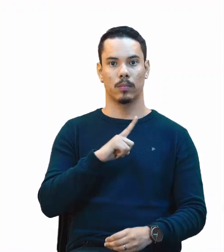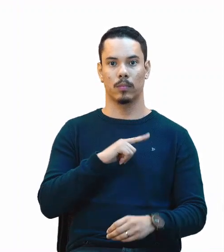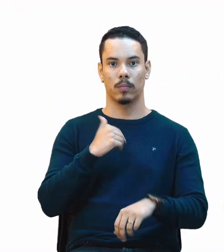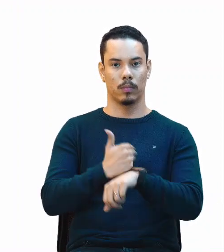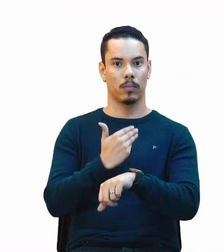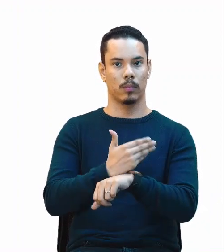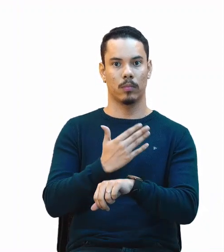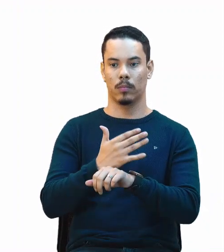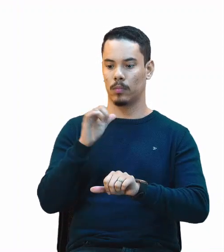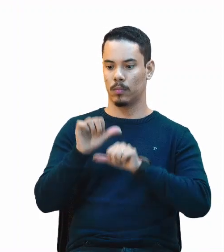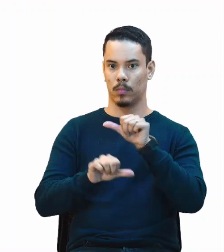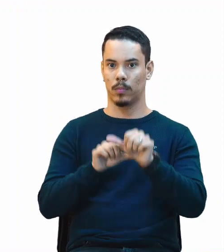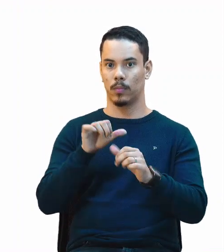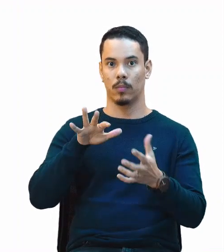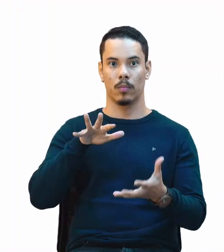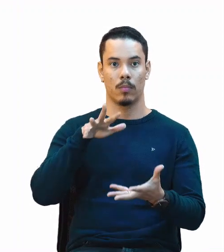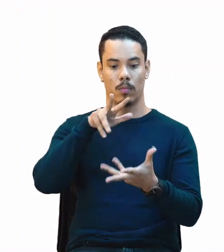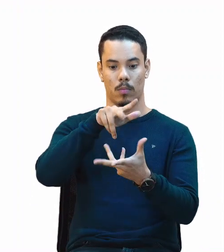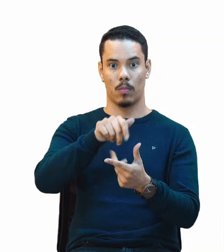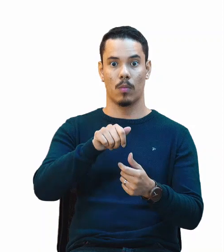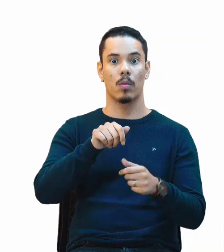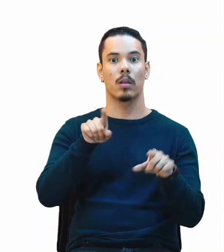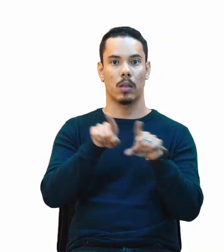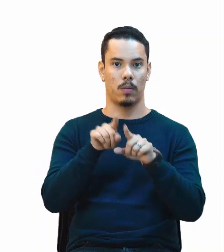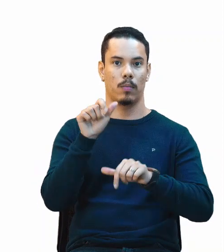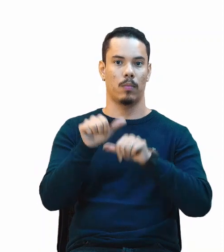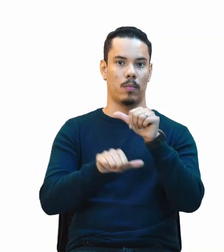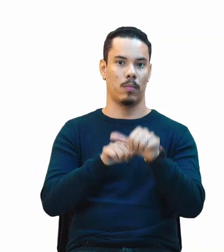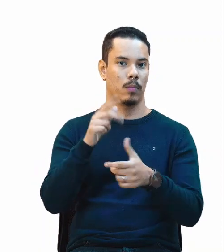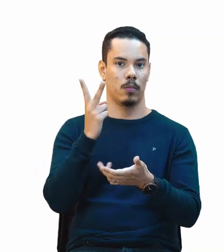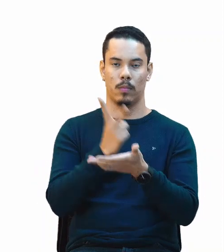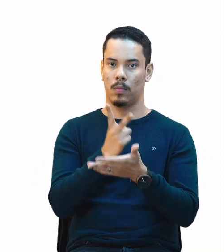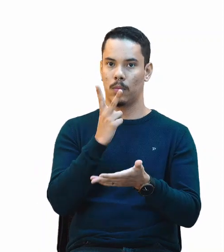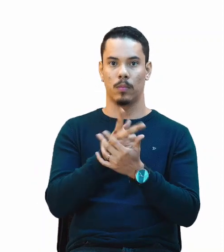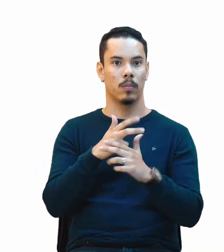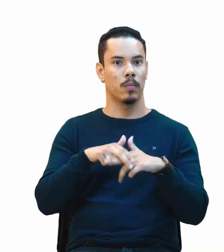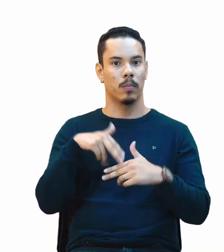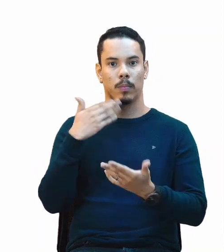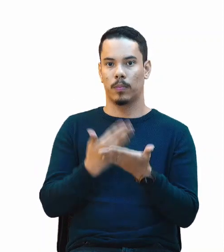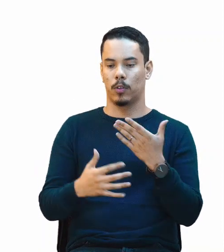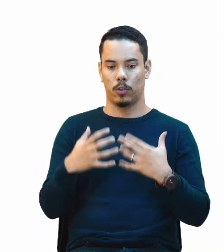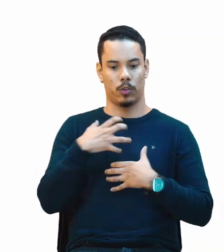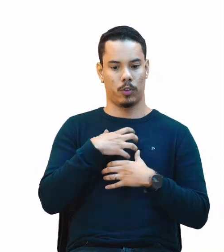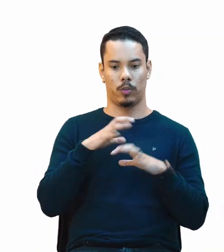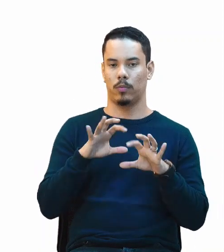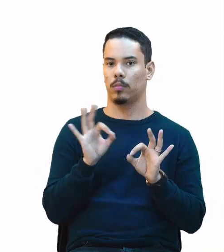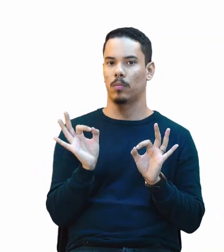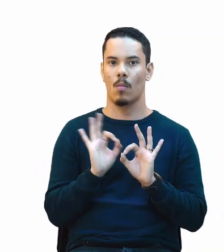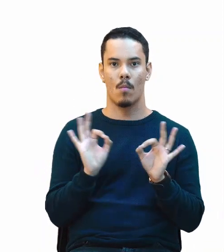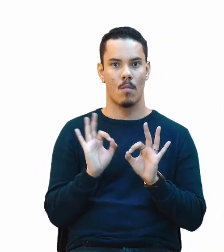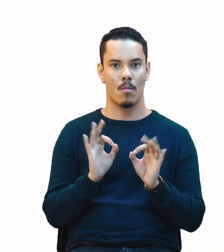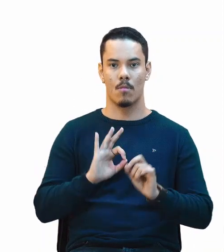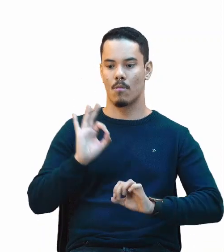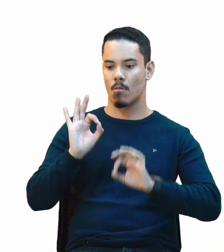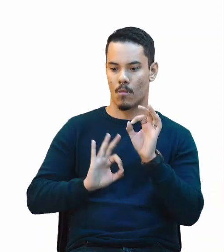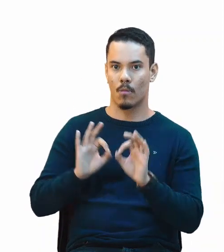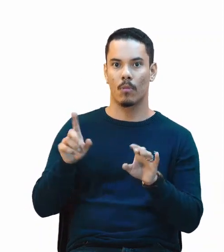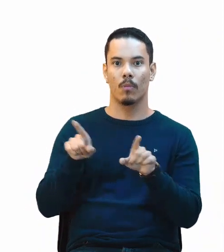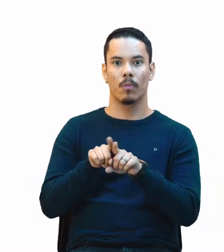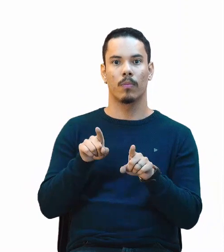transformação, o mundo está numa mudança contínua, sem por isso perder sua forma, sua ordem e